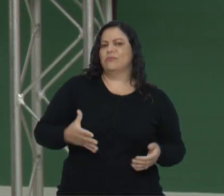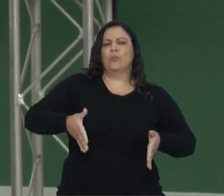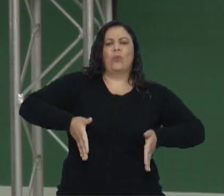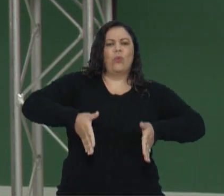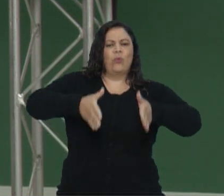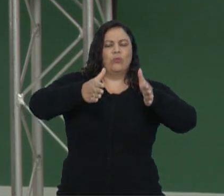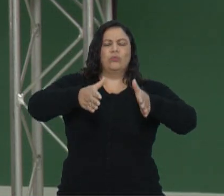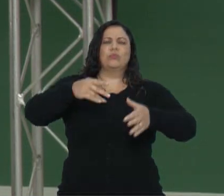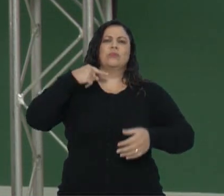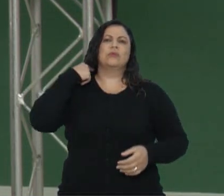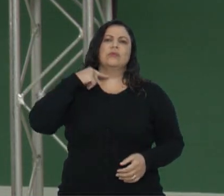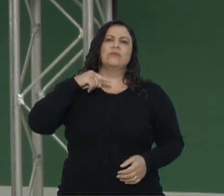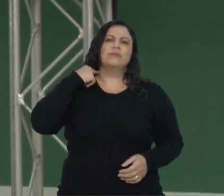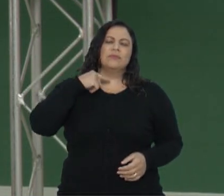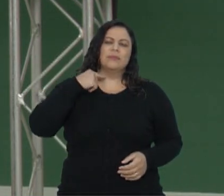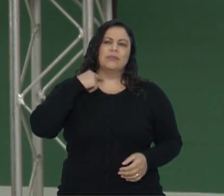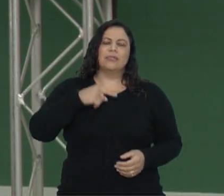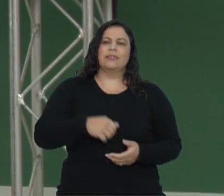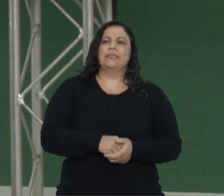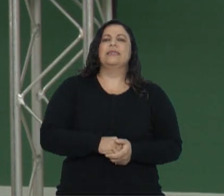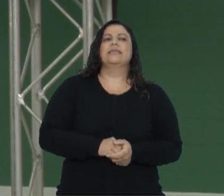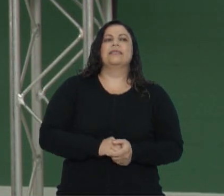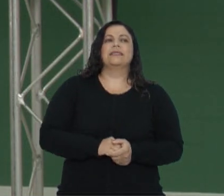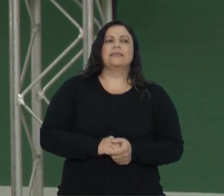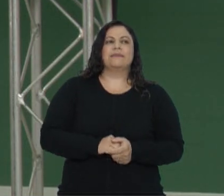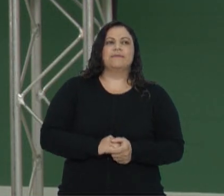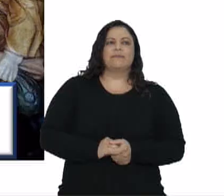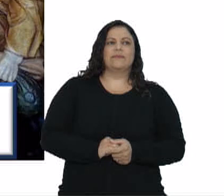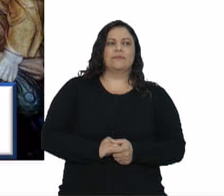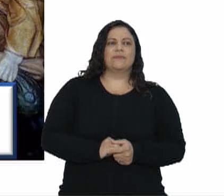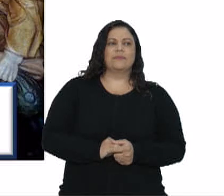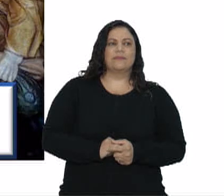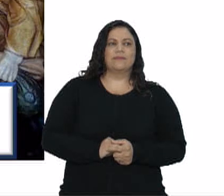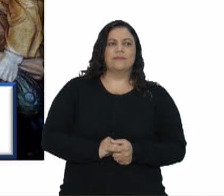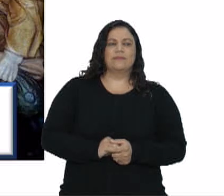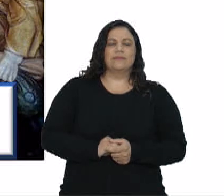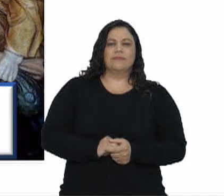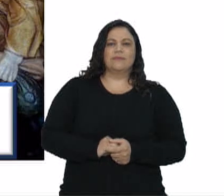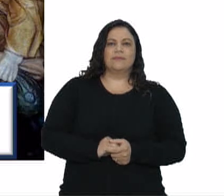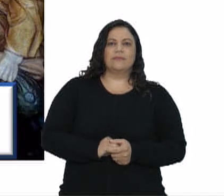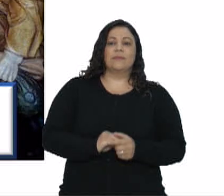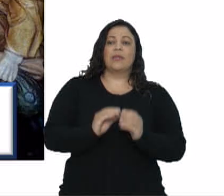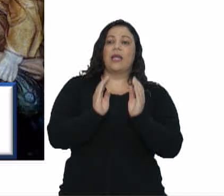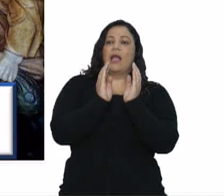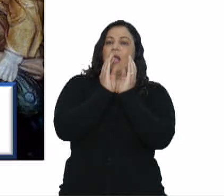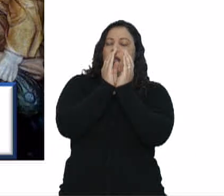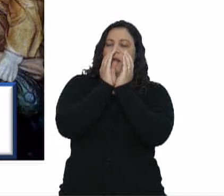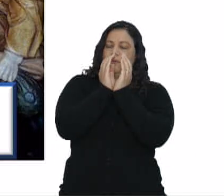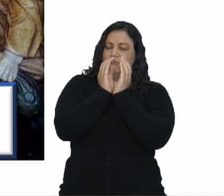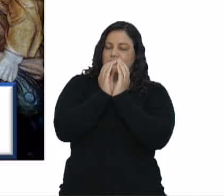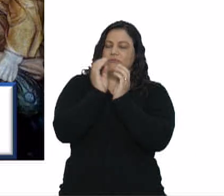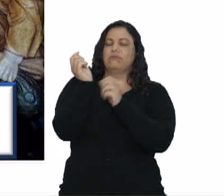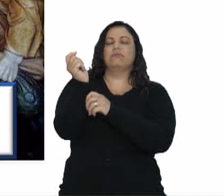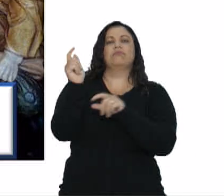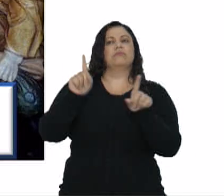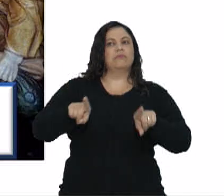ali de Minas, que pega de Ouro Preto ali, Congonhas. A ceia, que também é mais dessa